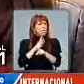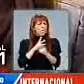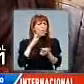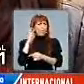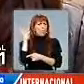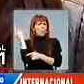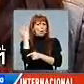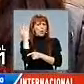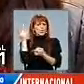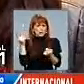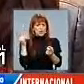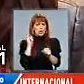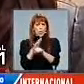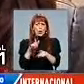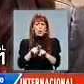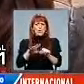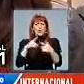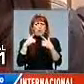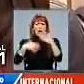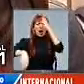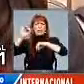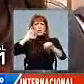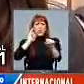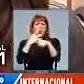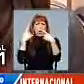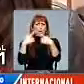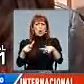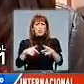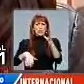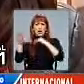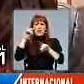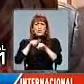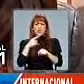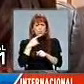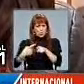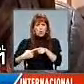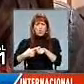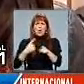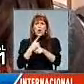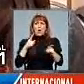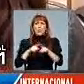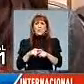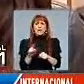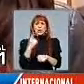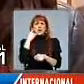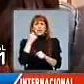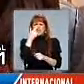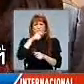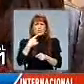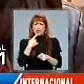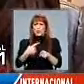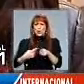find another culture, another learning, another language, and it's very interesting because we meet a lot of very interesting